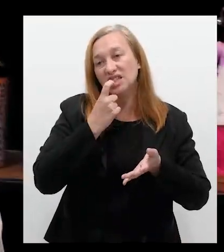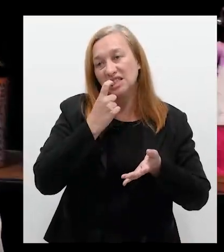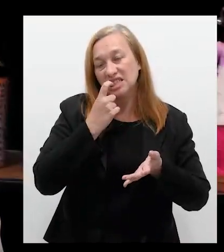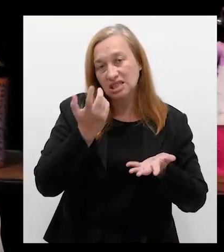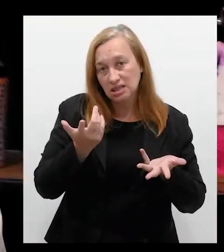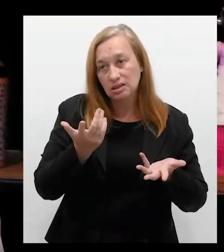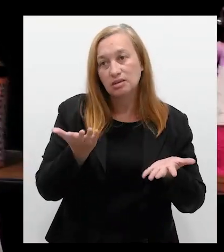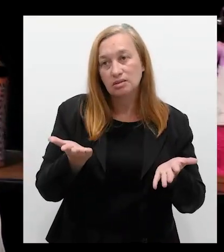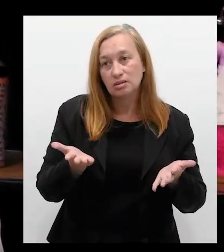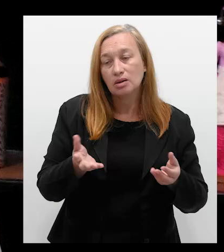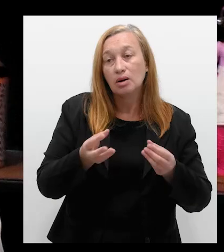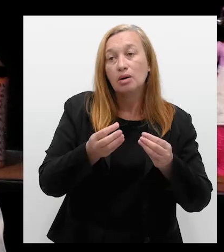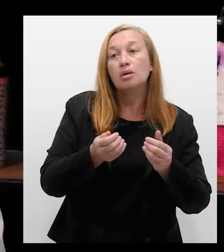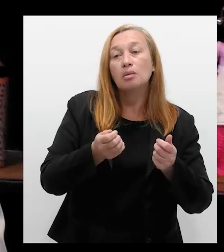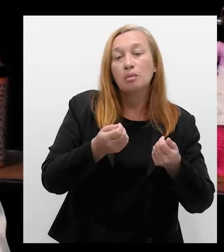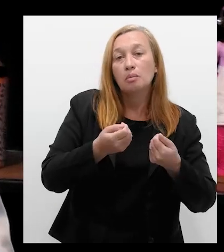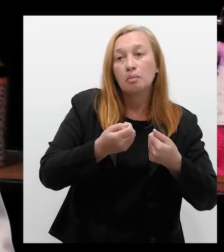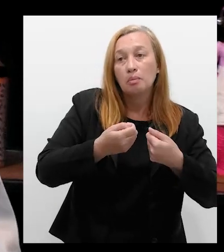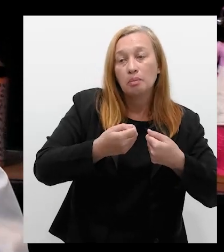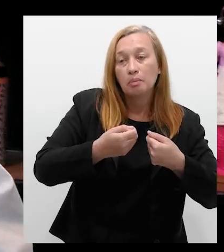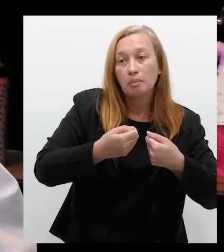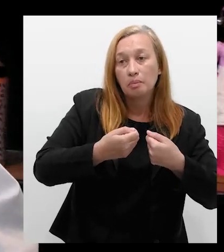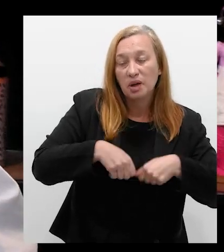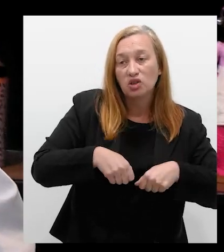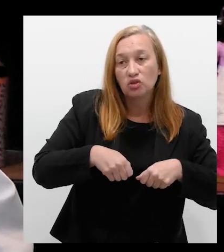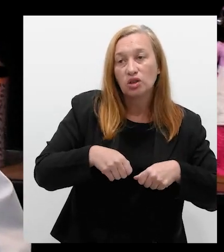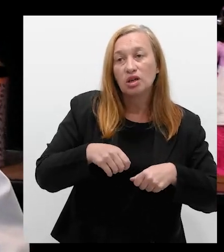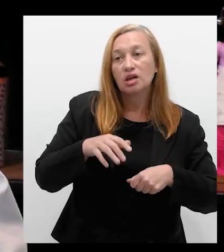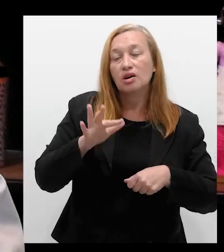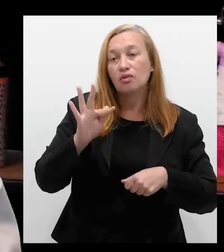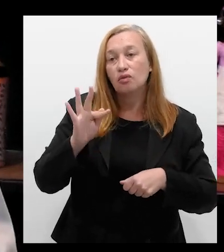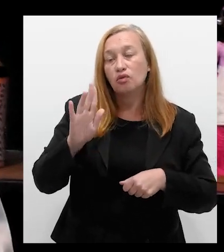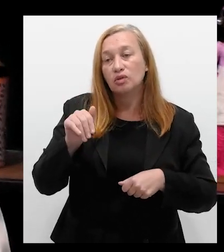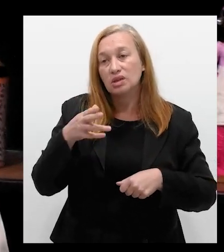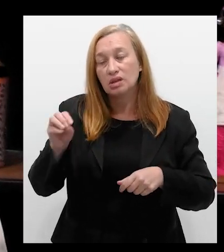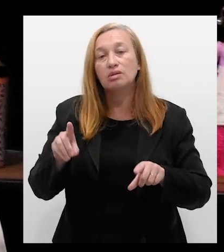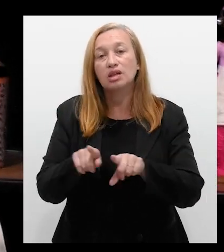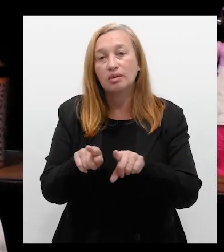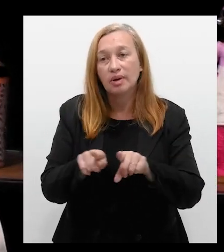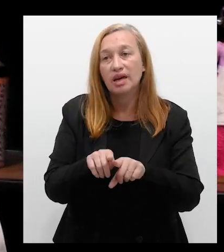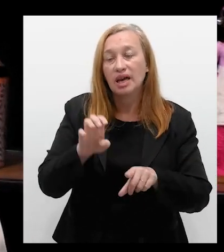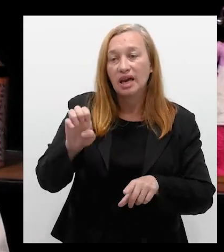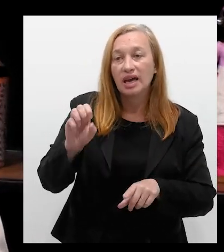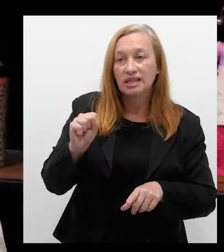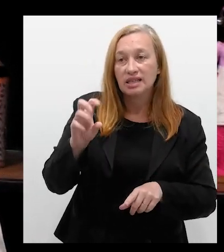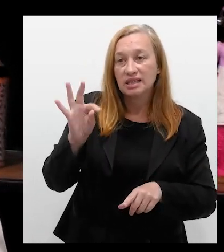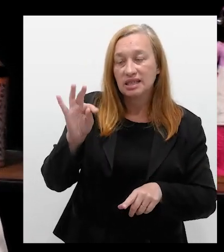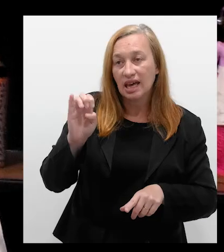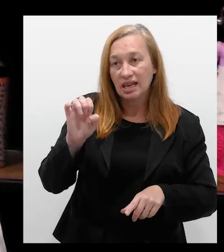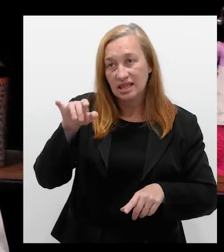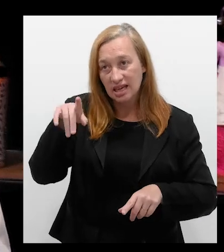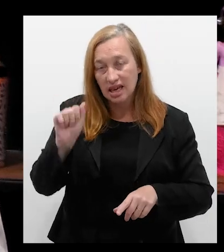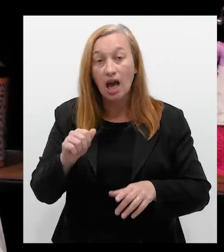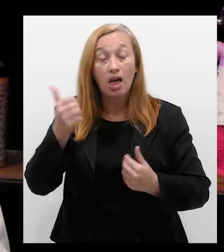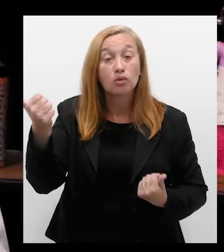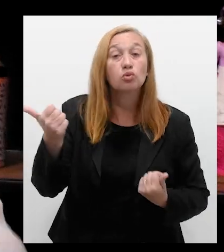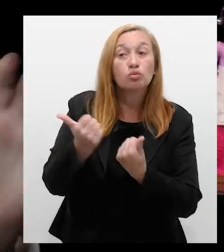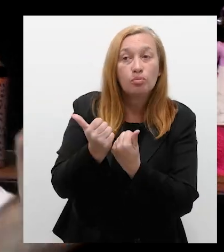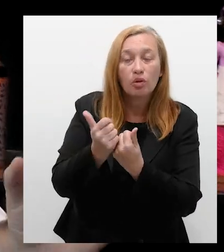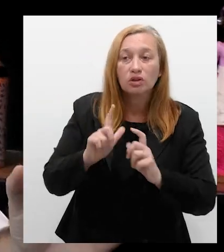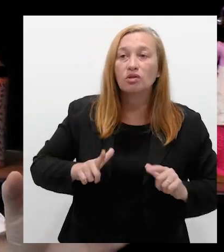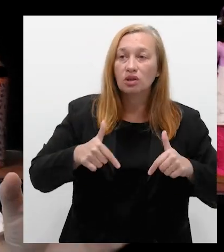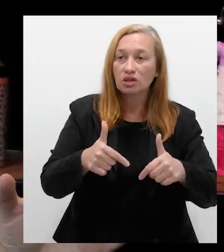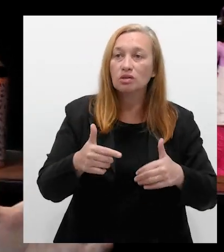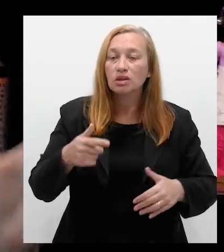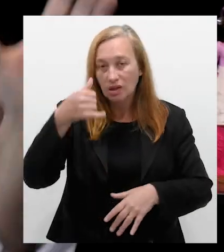prejudicam função, prejudicam estética. Então, essa ação curativa básica, ela também é um suporte às